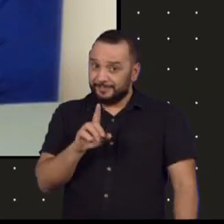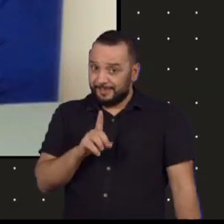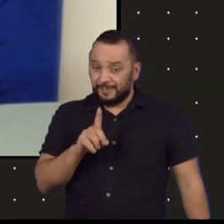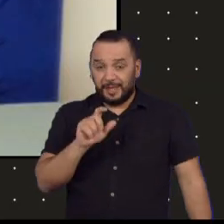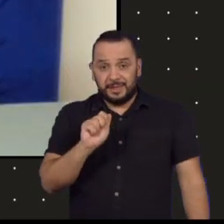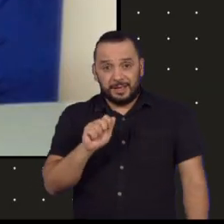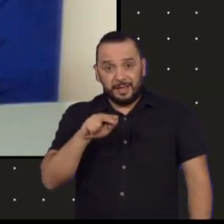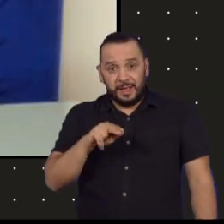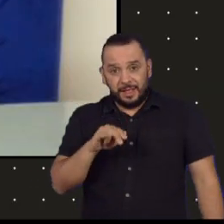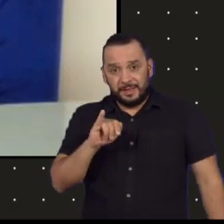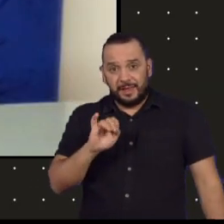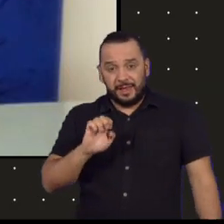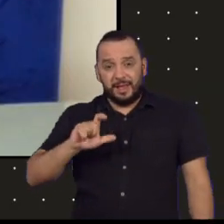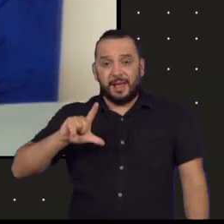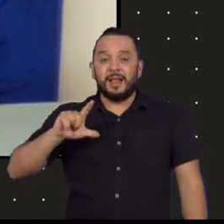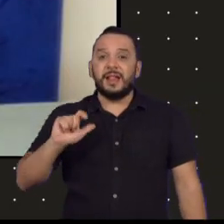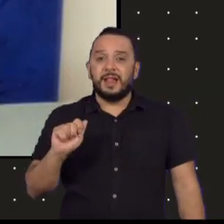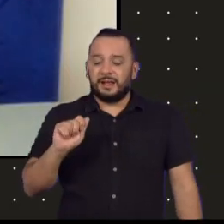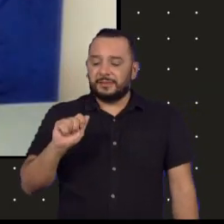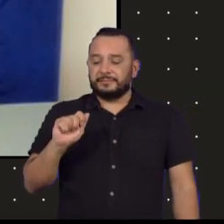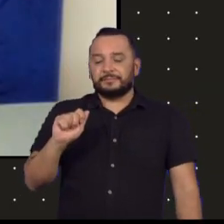então,